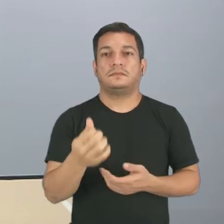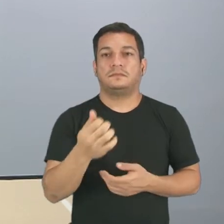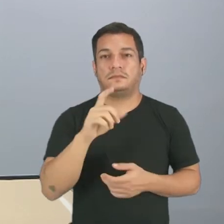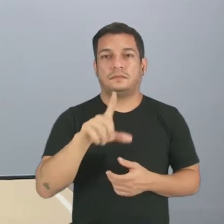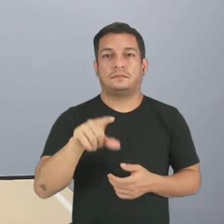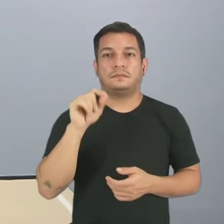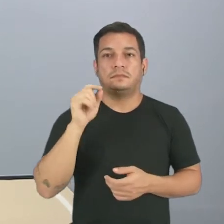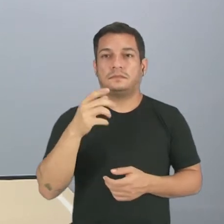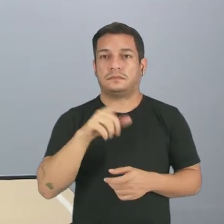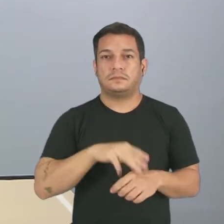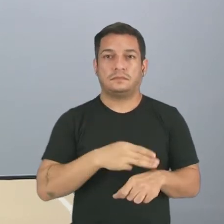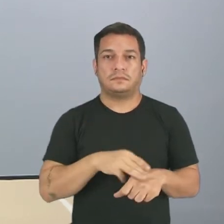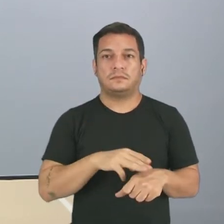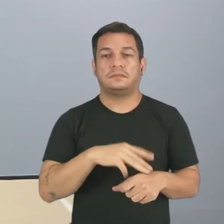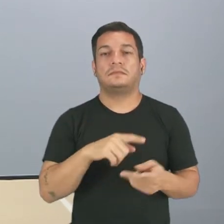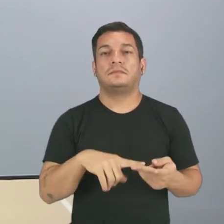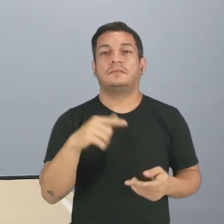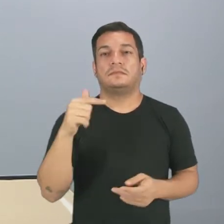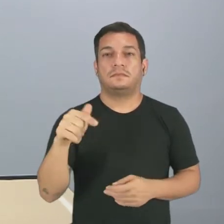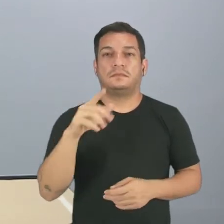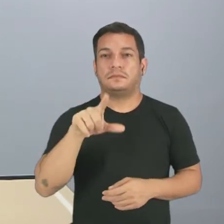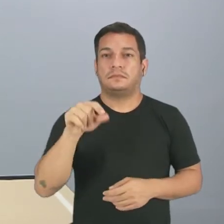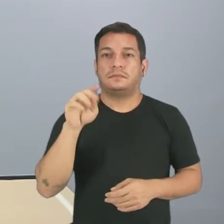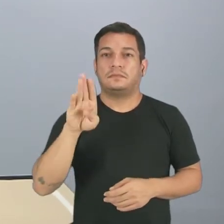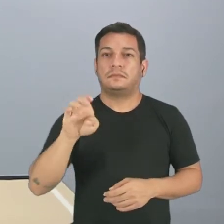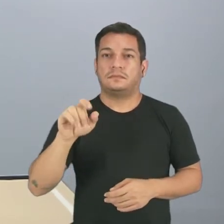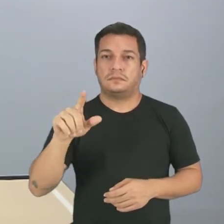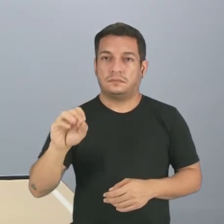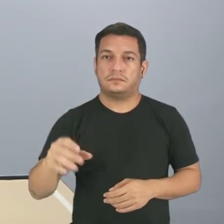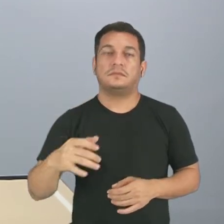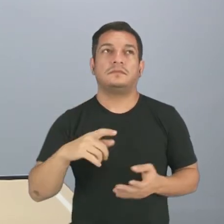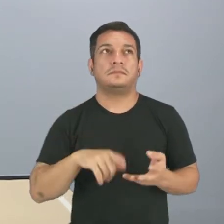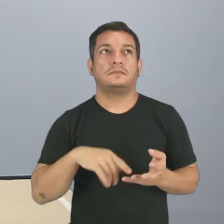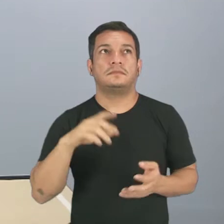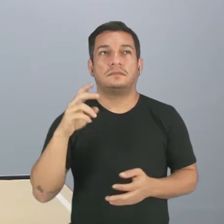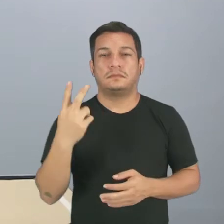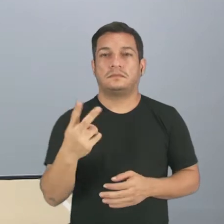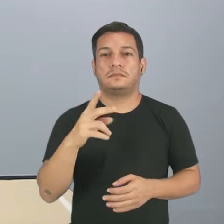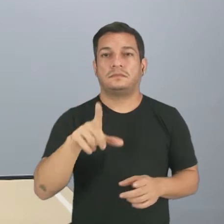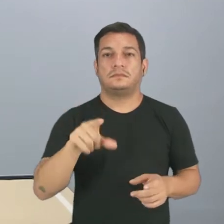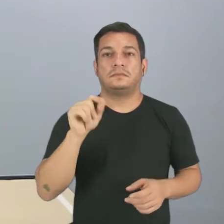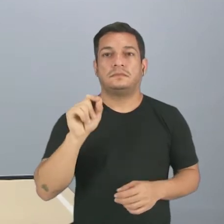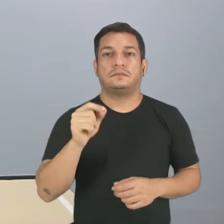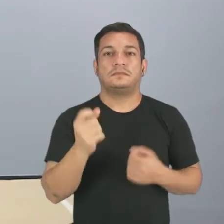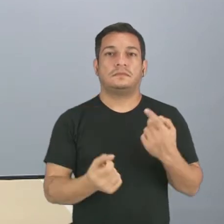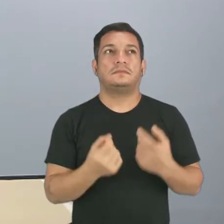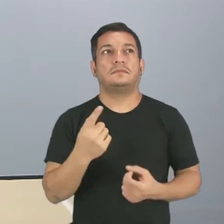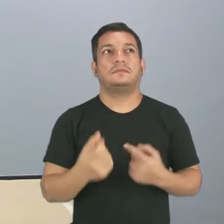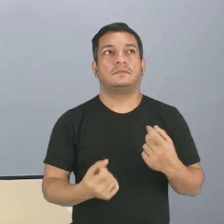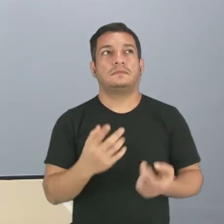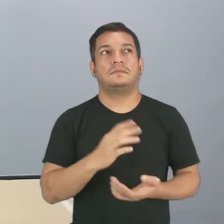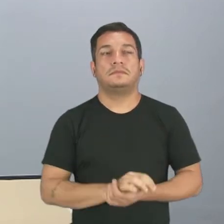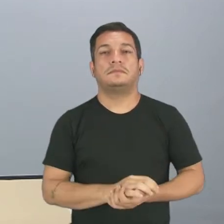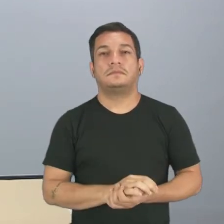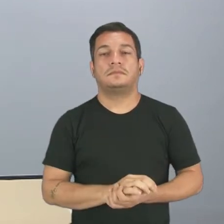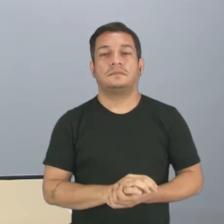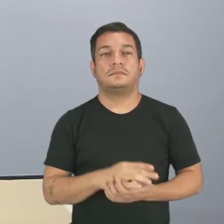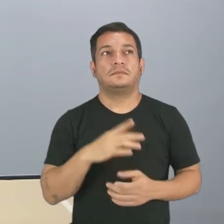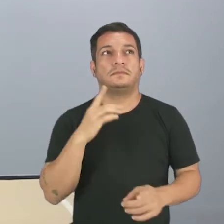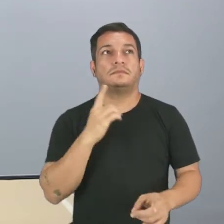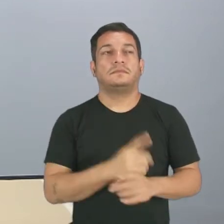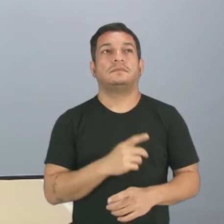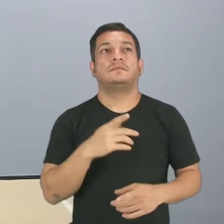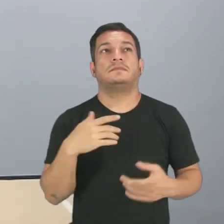6 escolheram o brigadeiro, 7 escolheram o bolo de aniversário e 2 escolheram a pipoca. Então, vamos